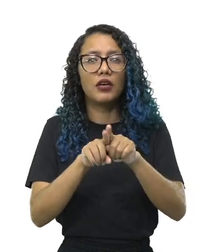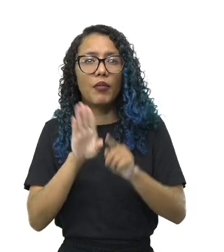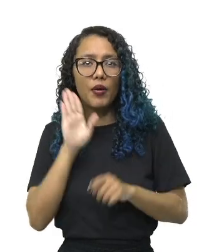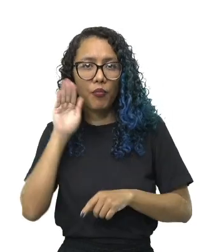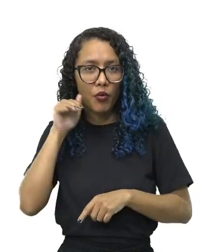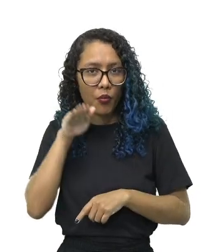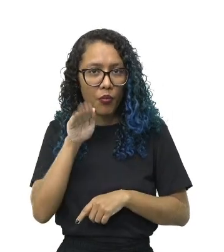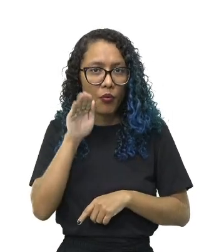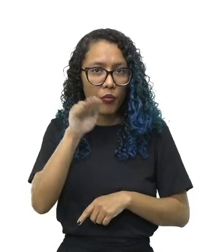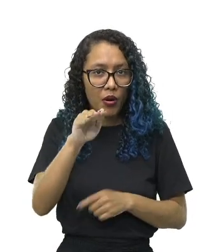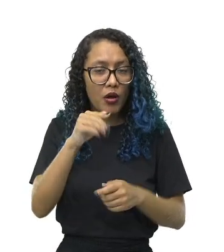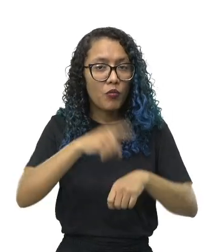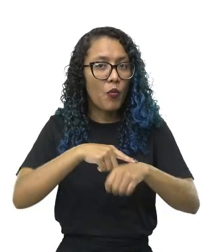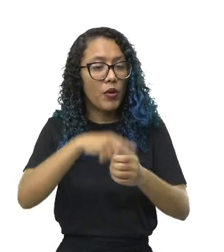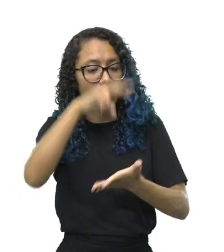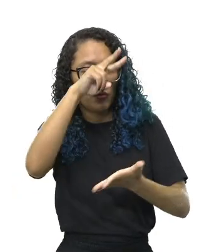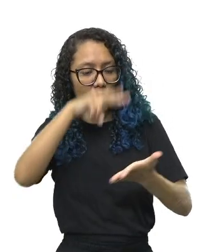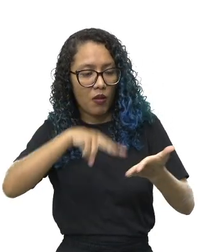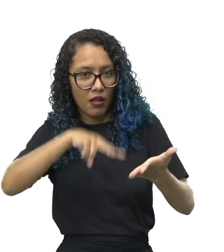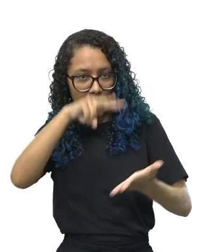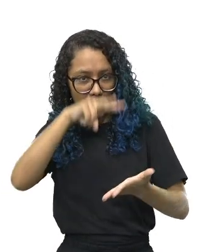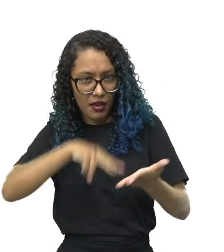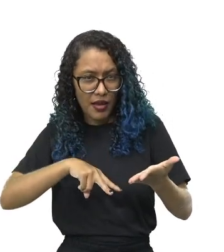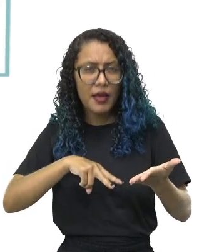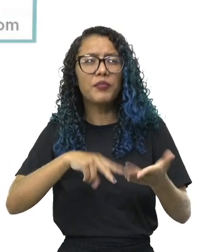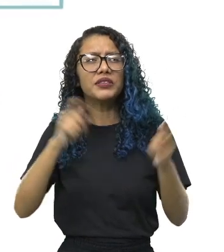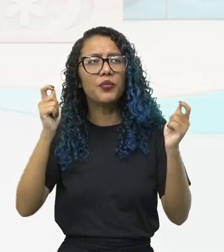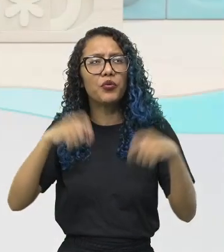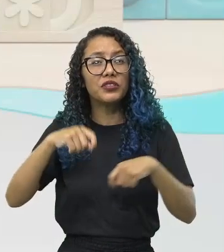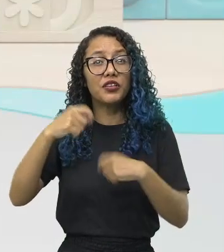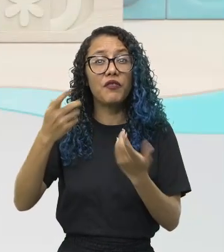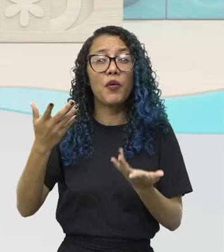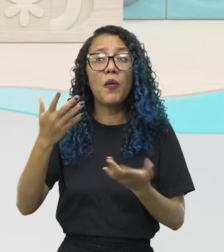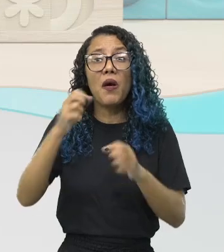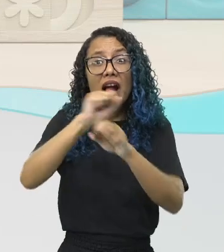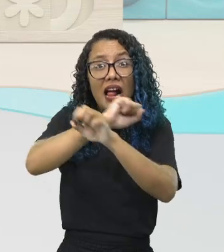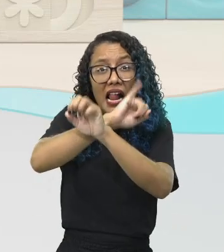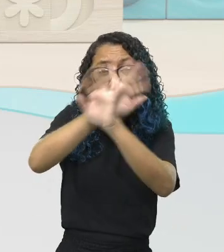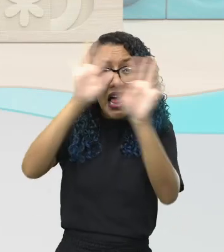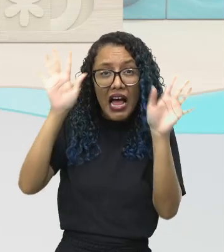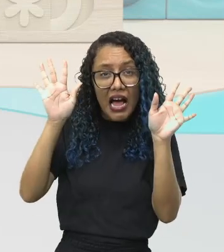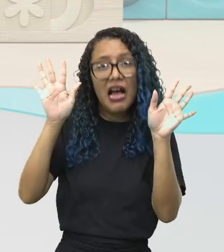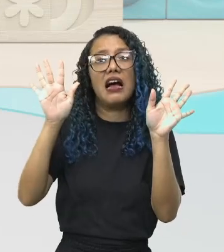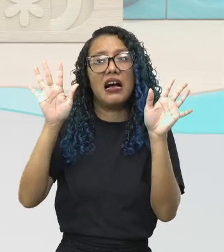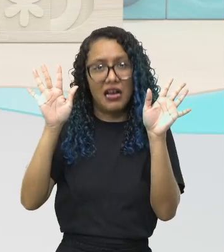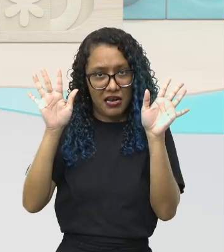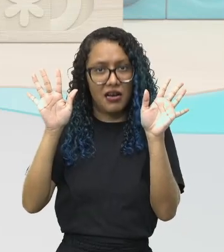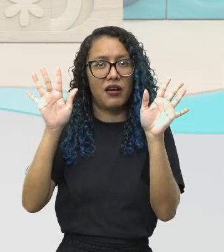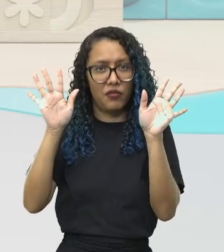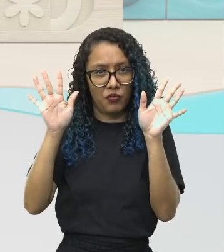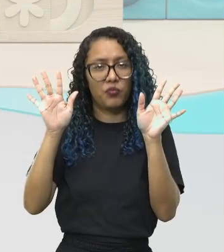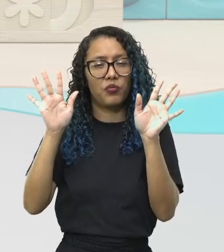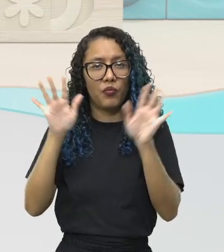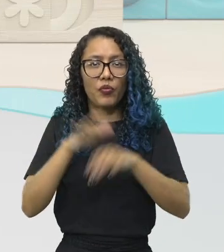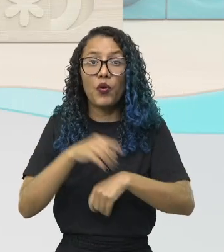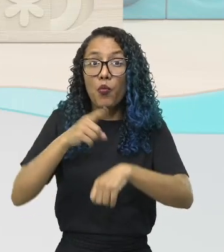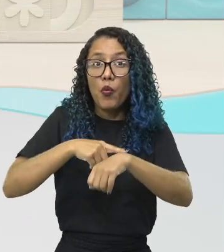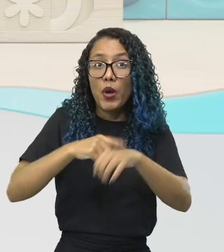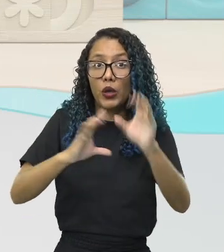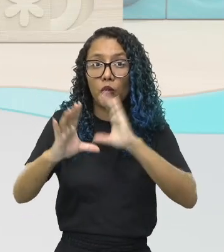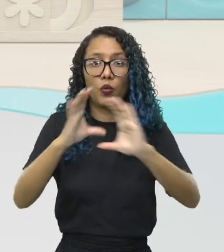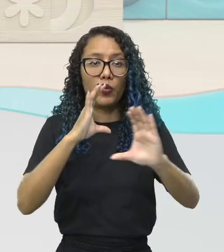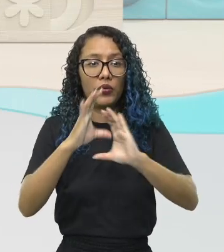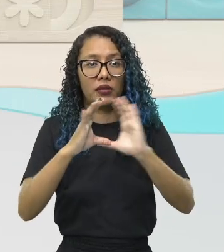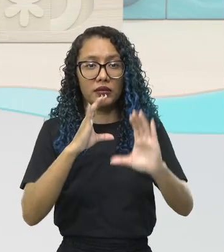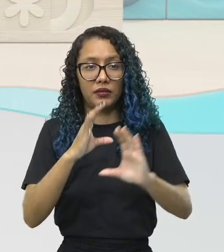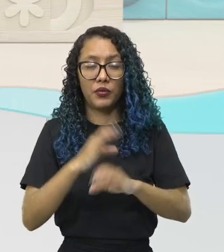entonação, né? Permitindo uma maior clareza, tá? Da nossa comunicação,